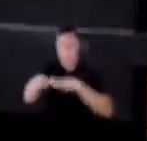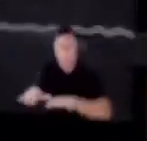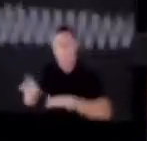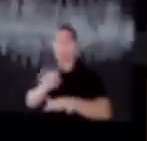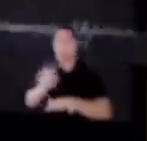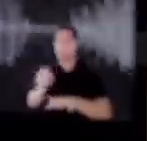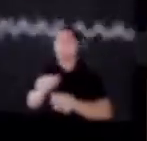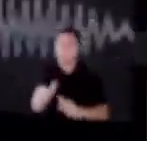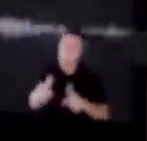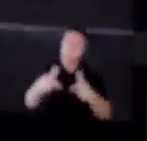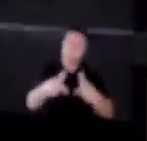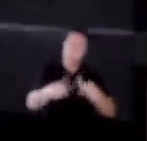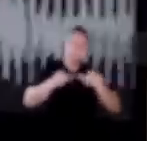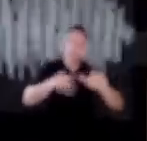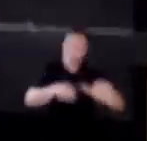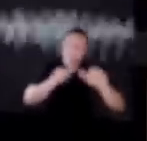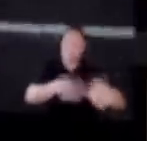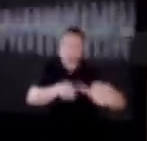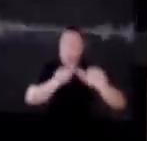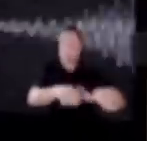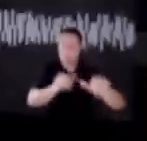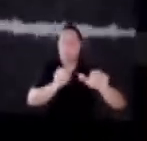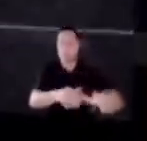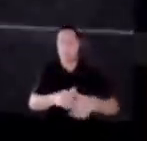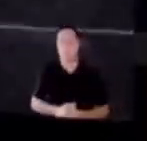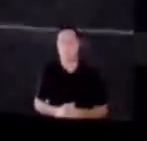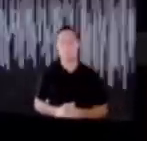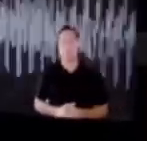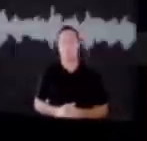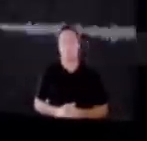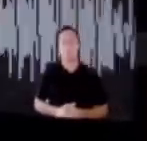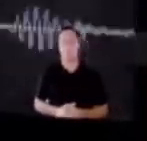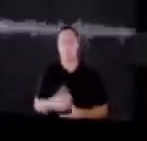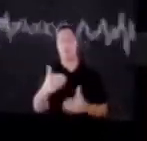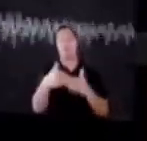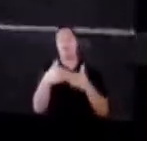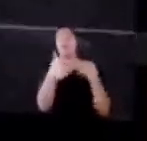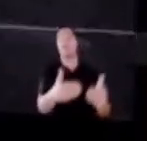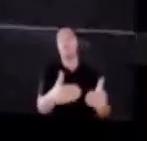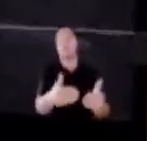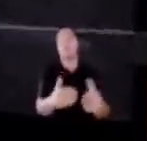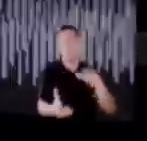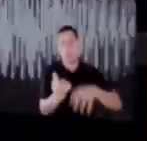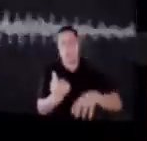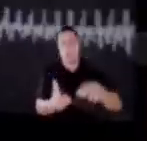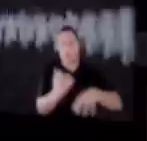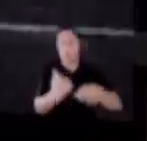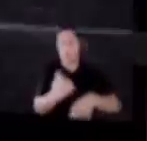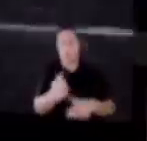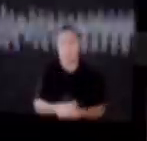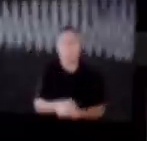Patriotas vieram para Brasília para ir para frente do congresso e nós vamos sentir aos Três Poderes beleza